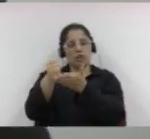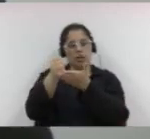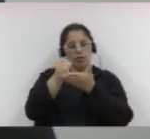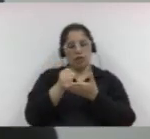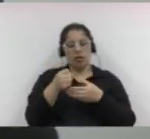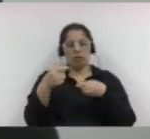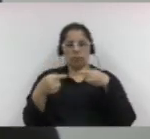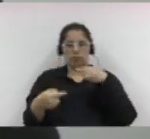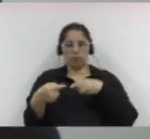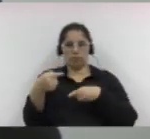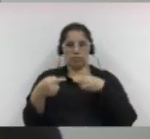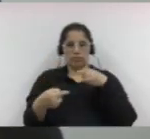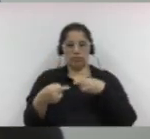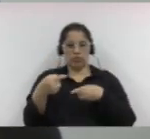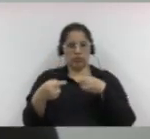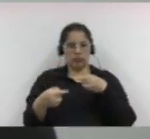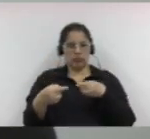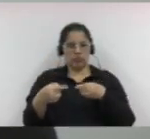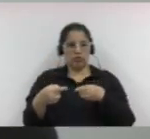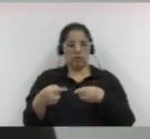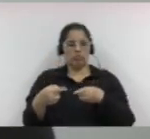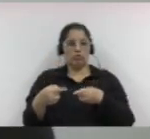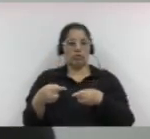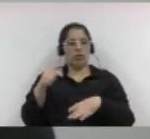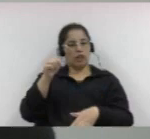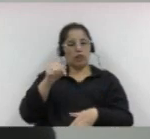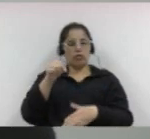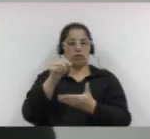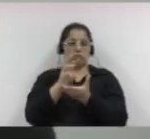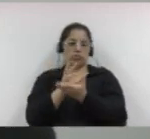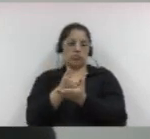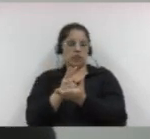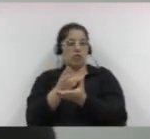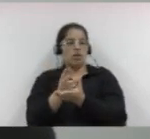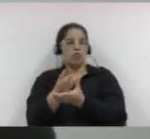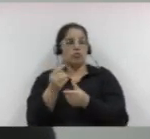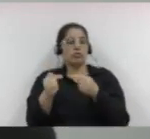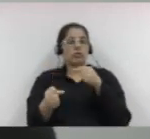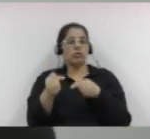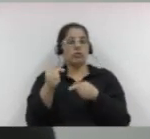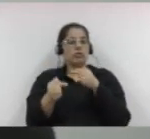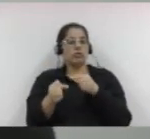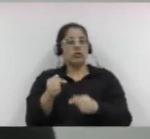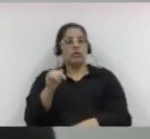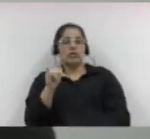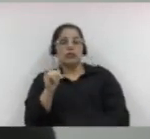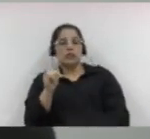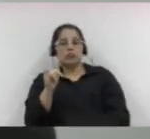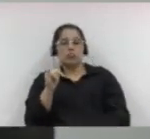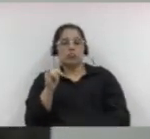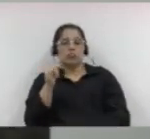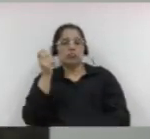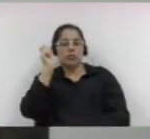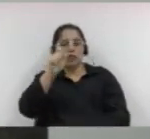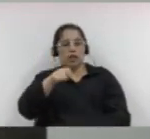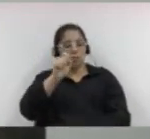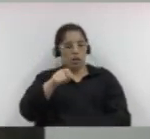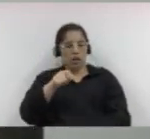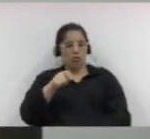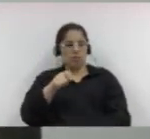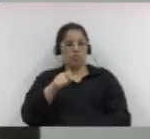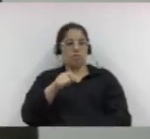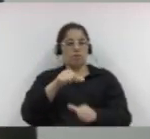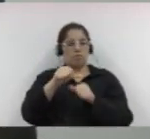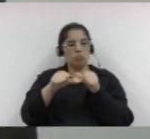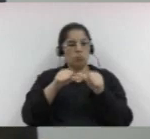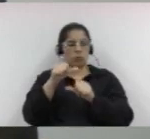discussão para o centro do debate, para a gente discutir de fato se vale a pena ou não. Na minha opinião, essa